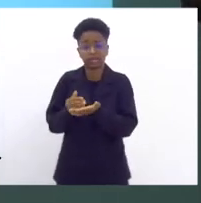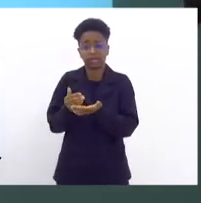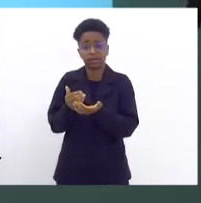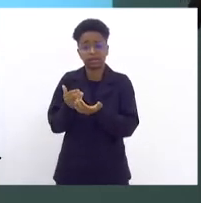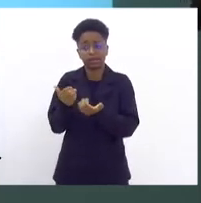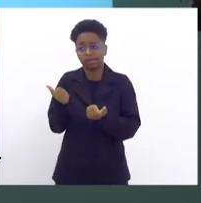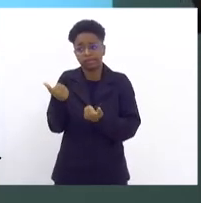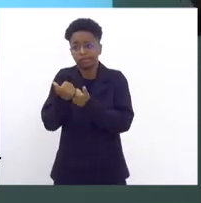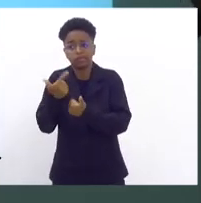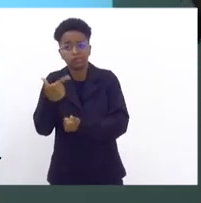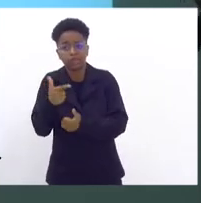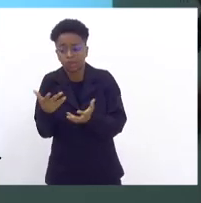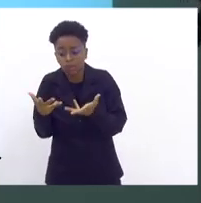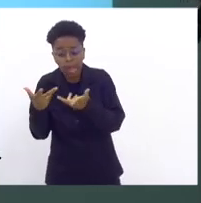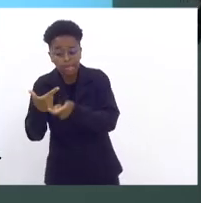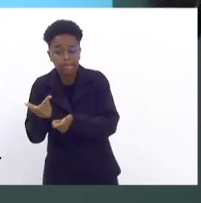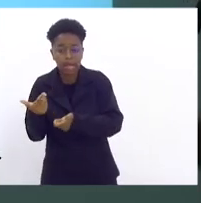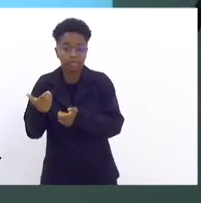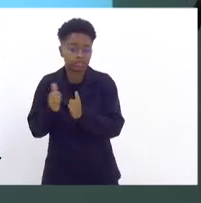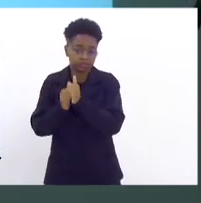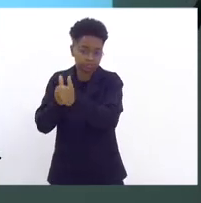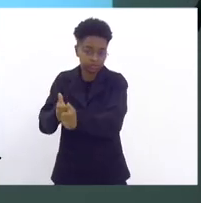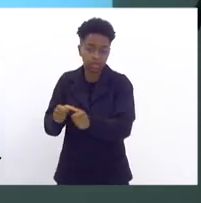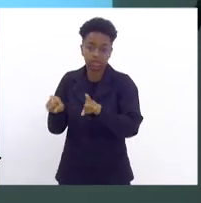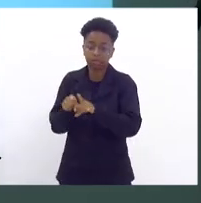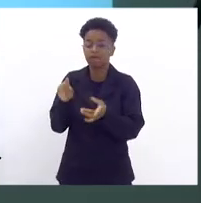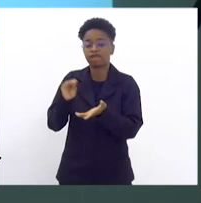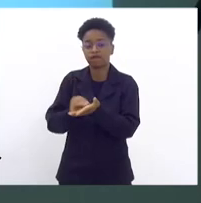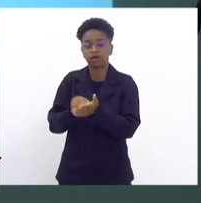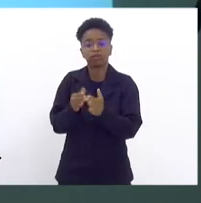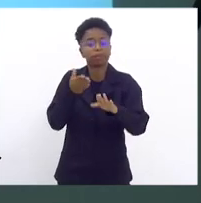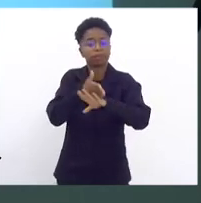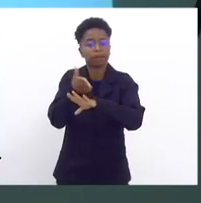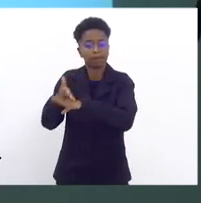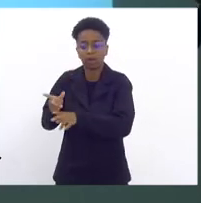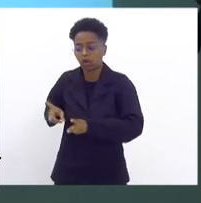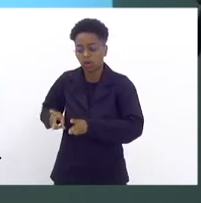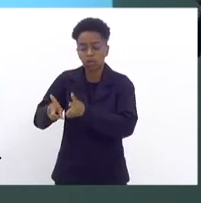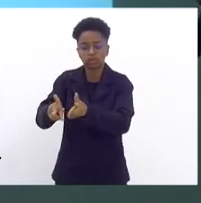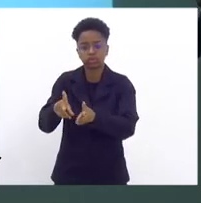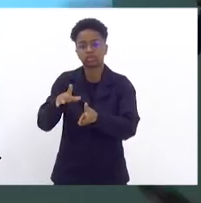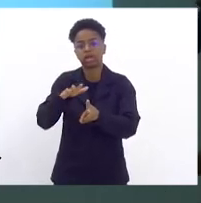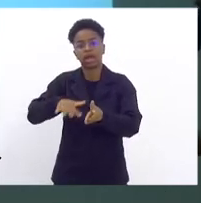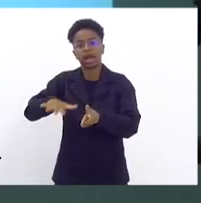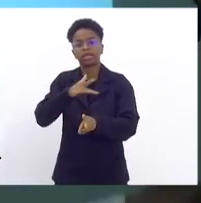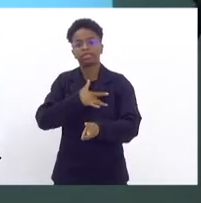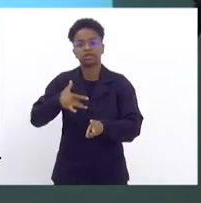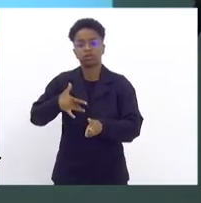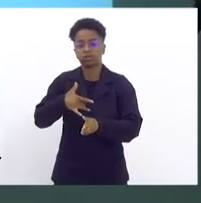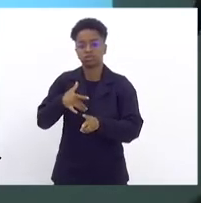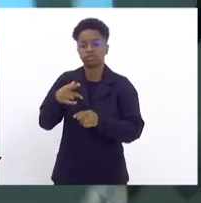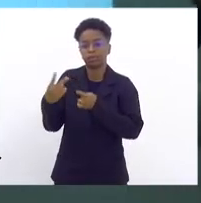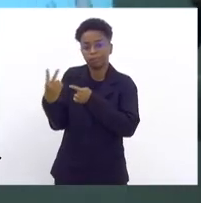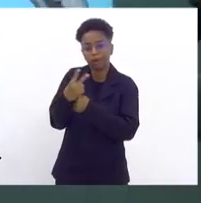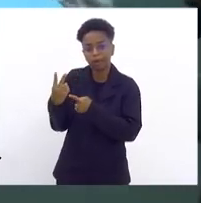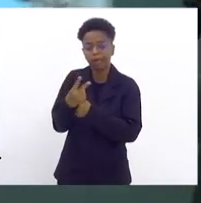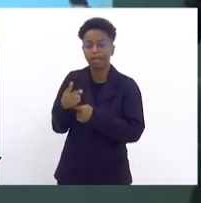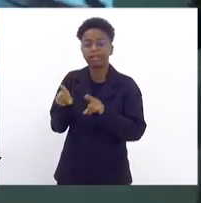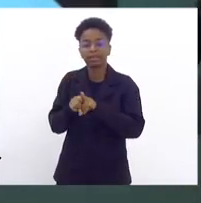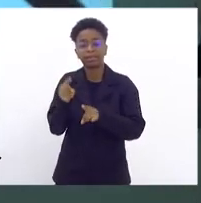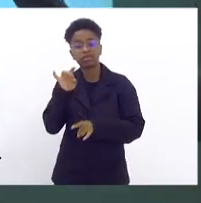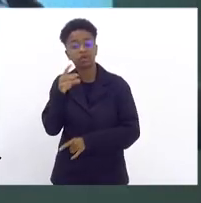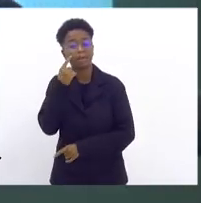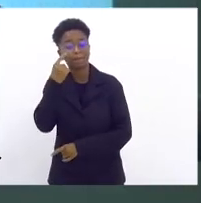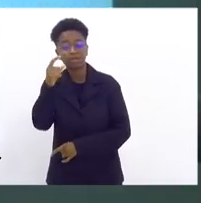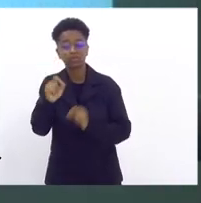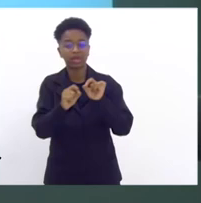a qualidade do acompanhamento falta de acesso e permanência nos programas de saúde preventiva não se tem só se pensa também para